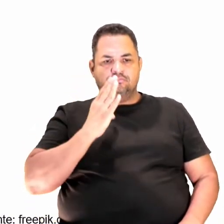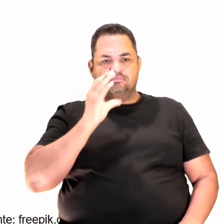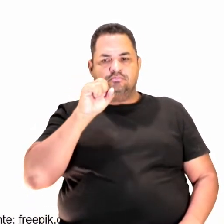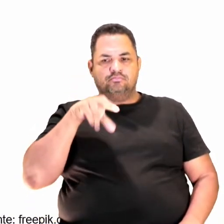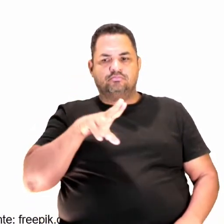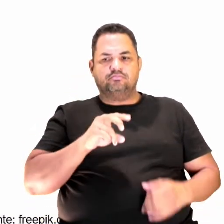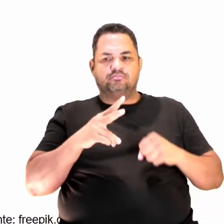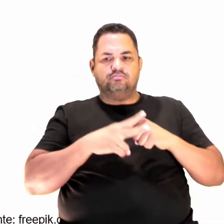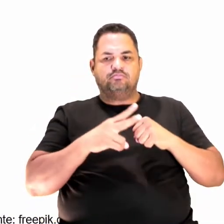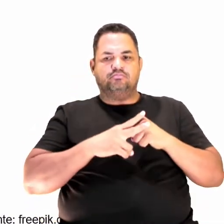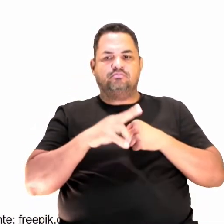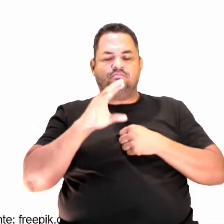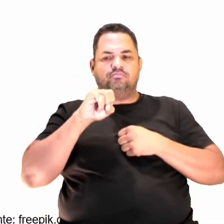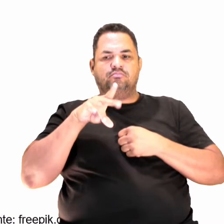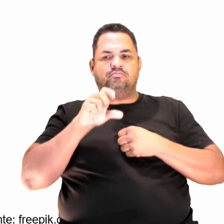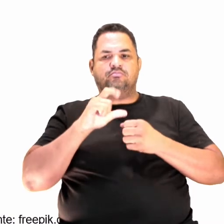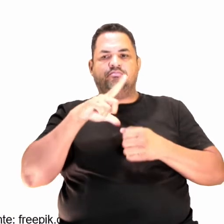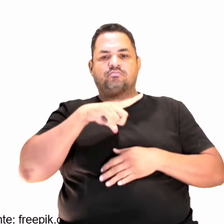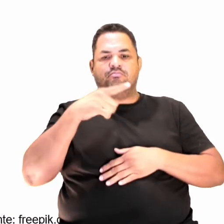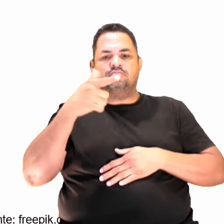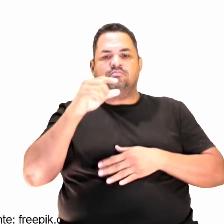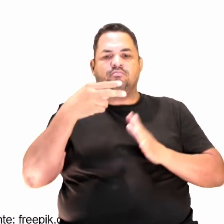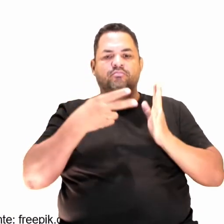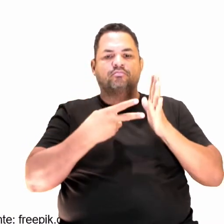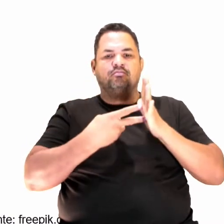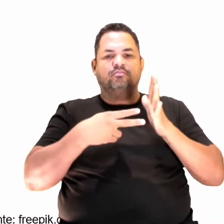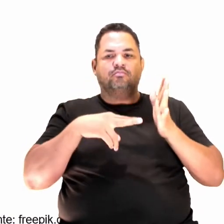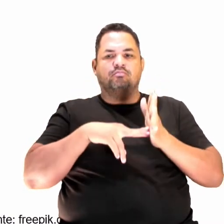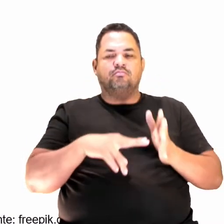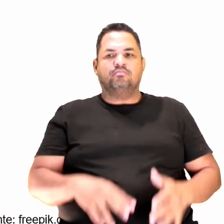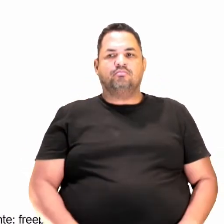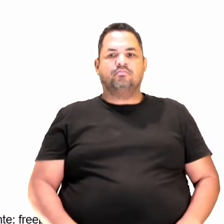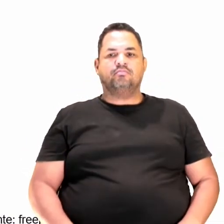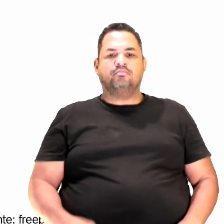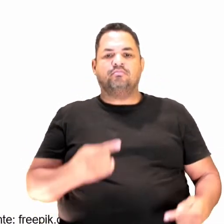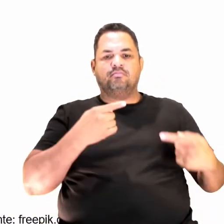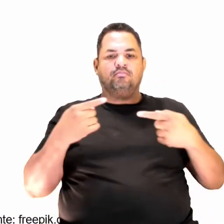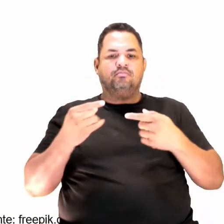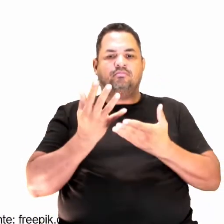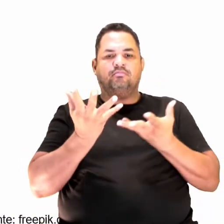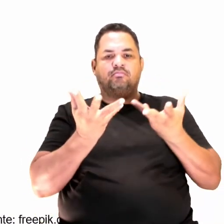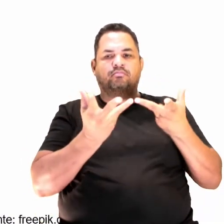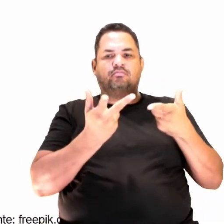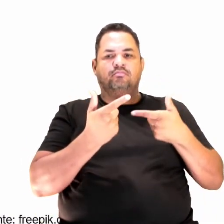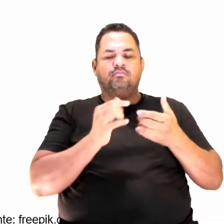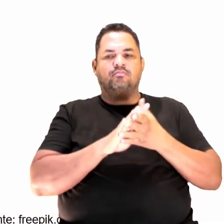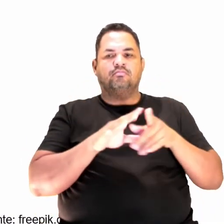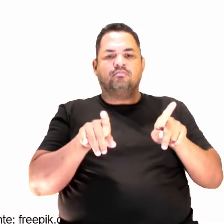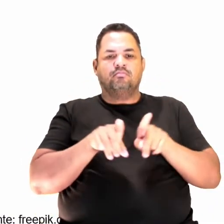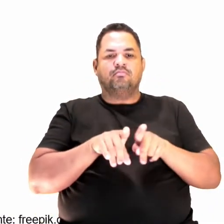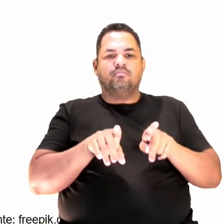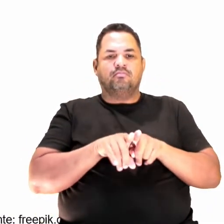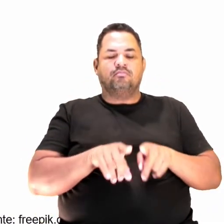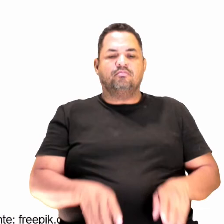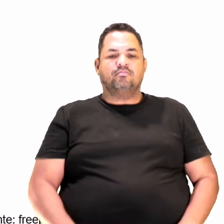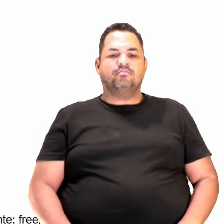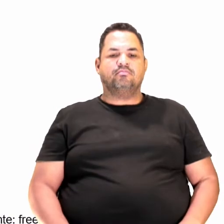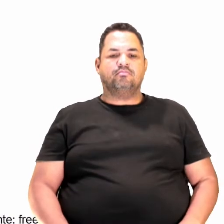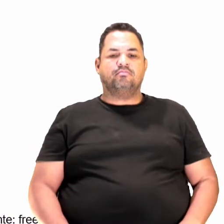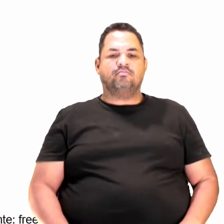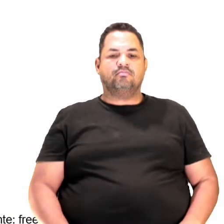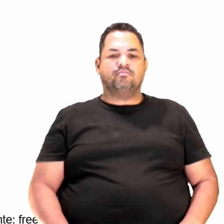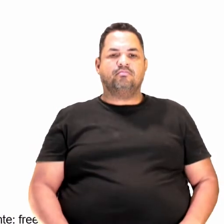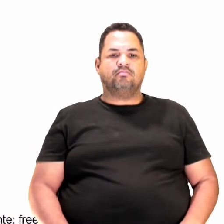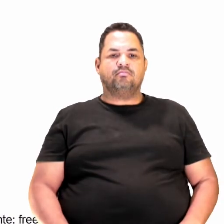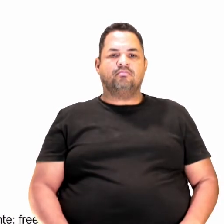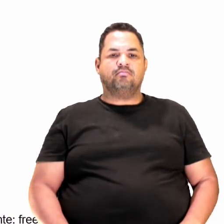verbo modal que também tem outros sentidos. A gente aprendeu em relação à habilidade. Numa aula também vai ter outras